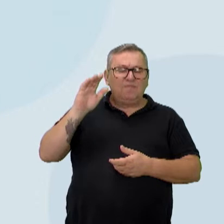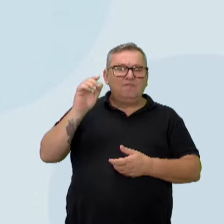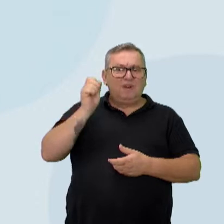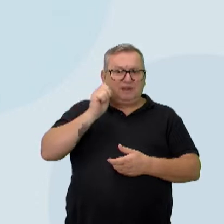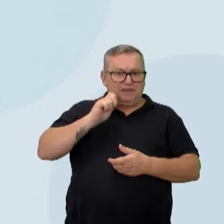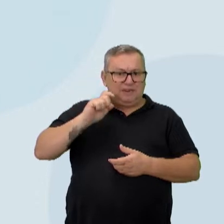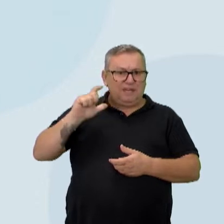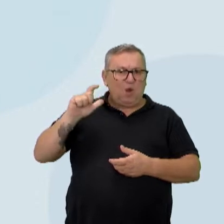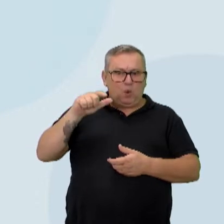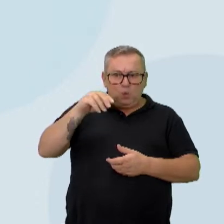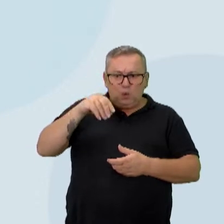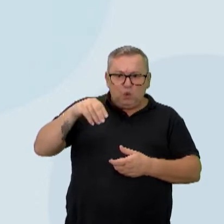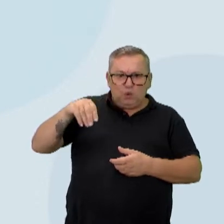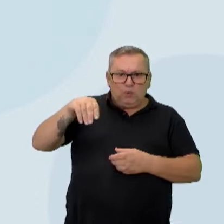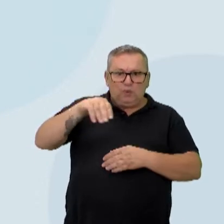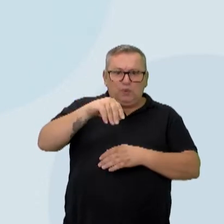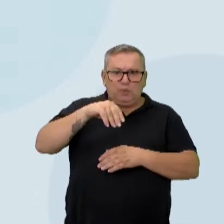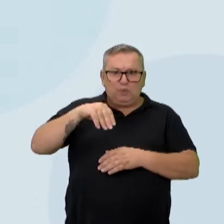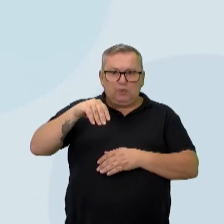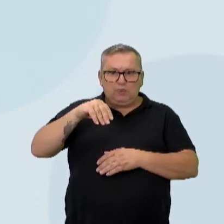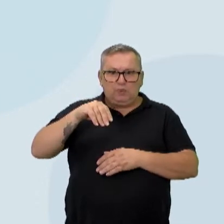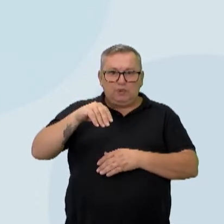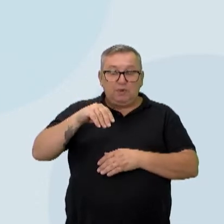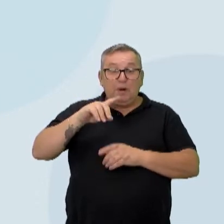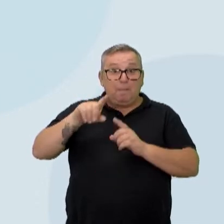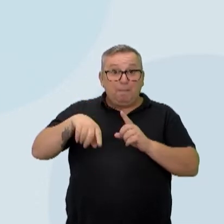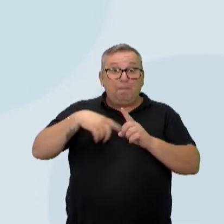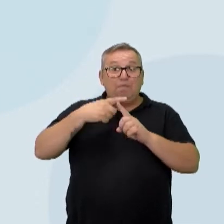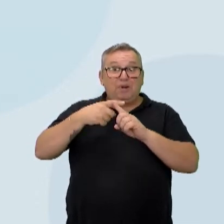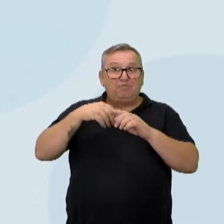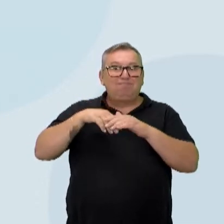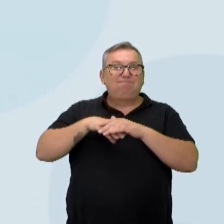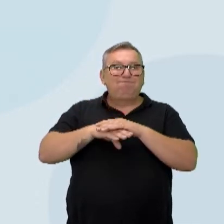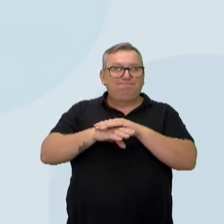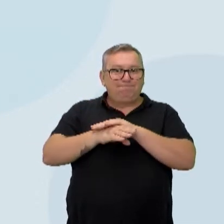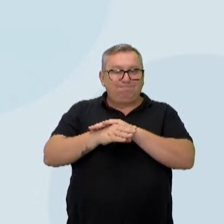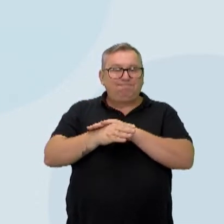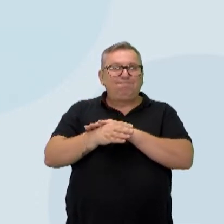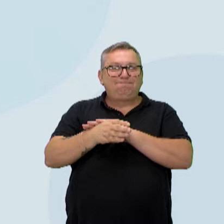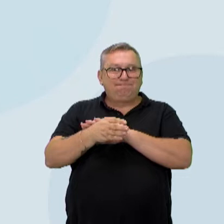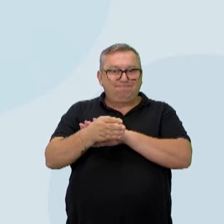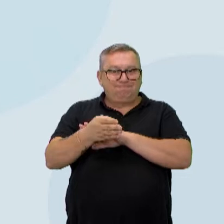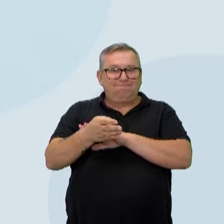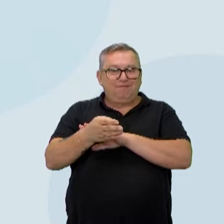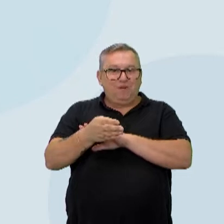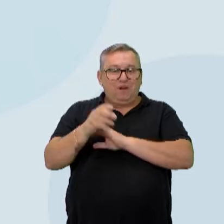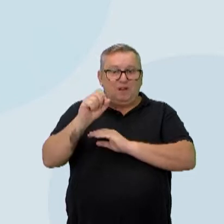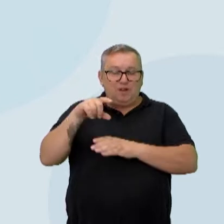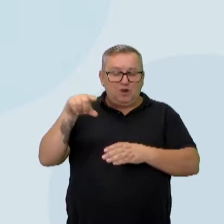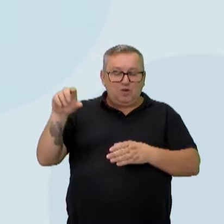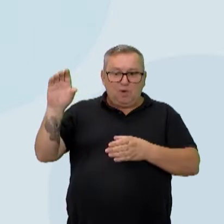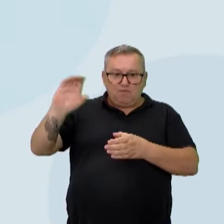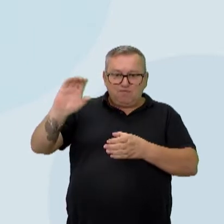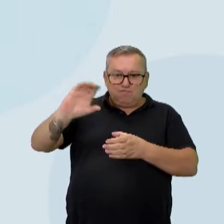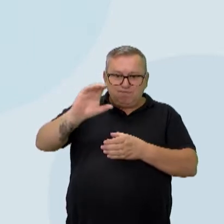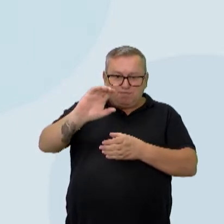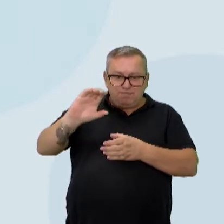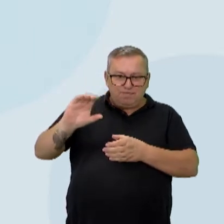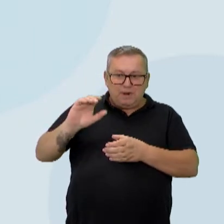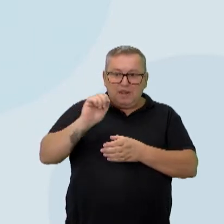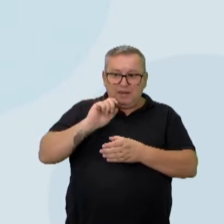nos alimentos, mais nos habituamos com ele. Então, quanto mais a gente come sal, mais a gente quer